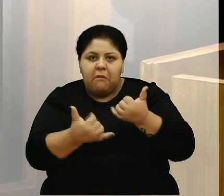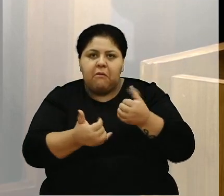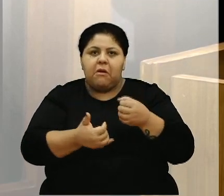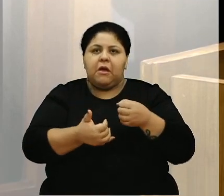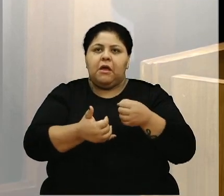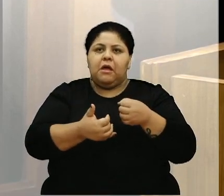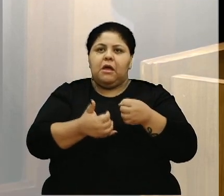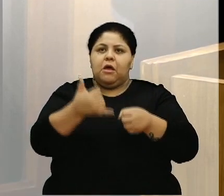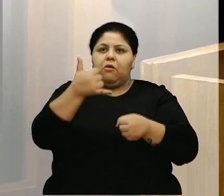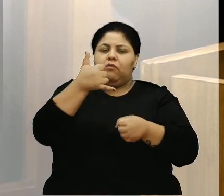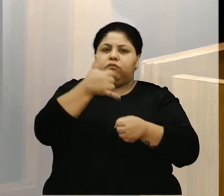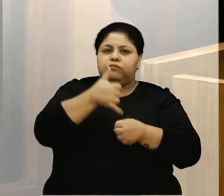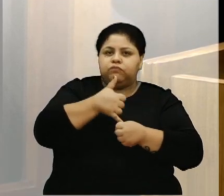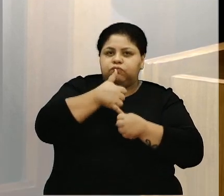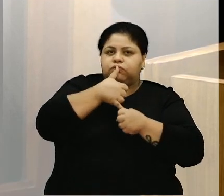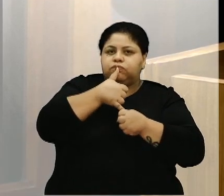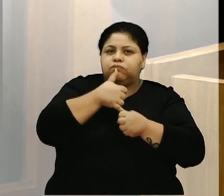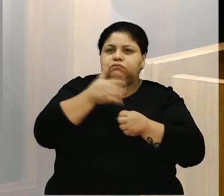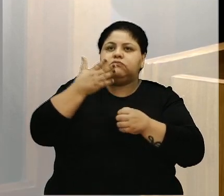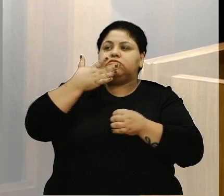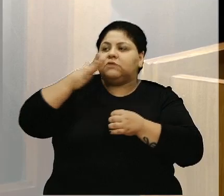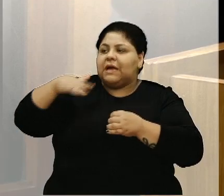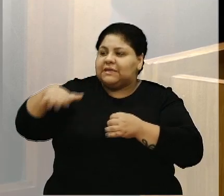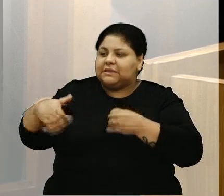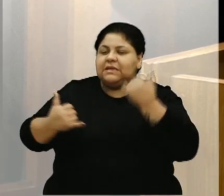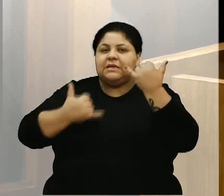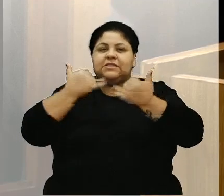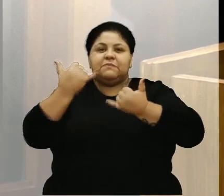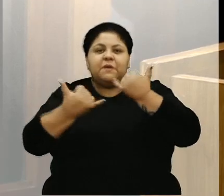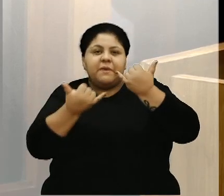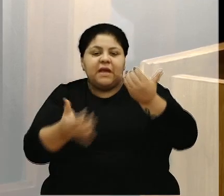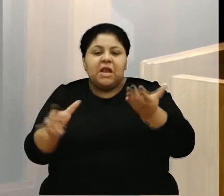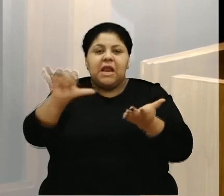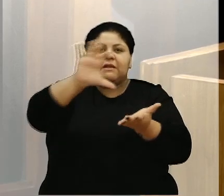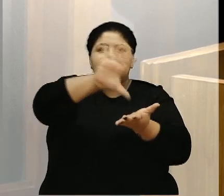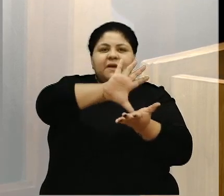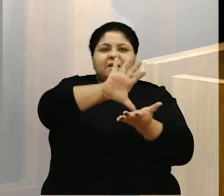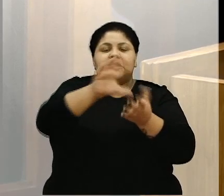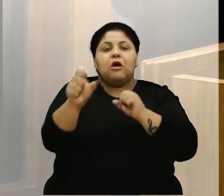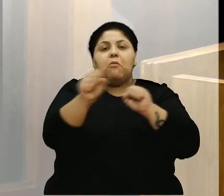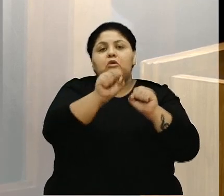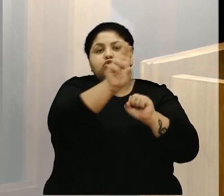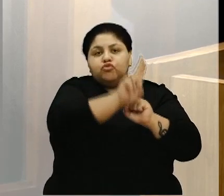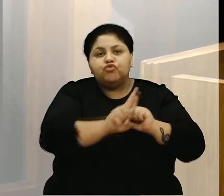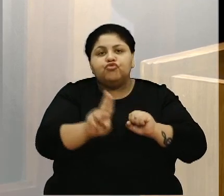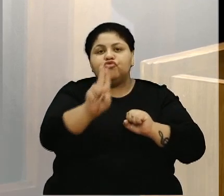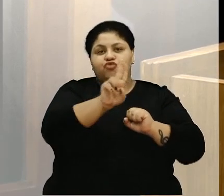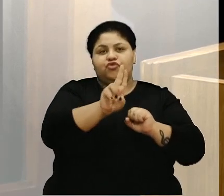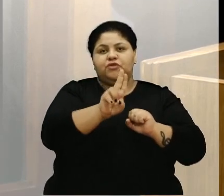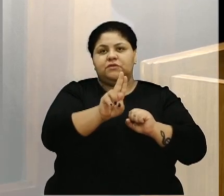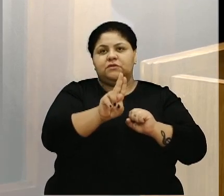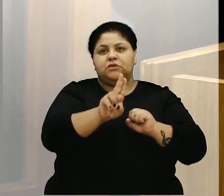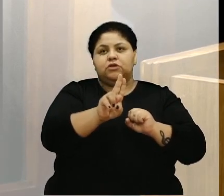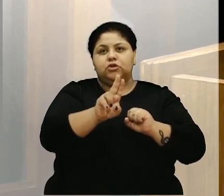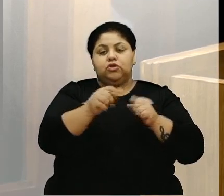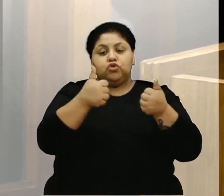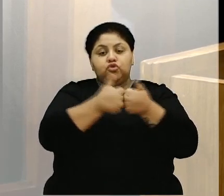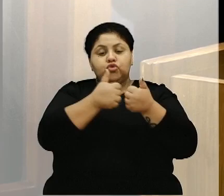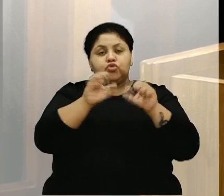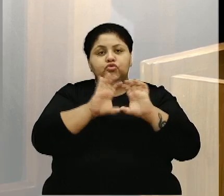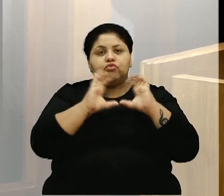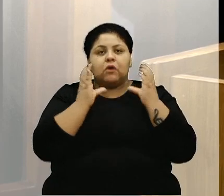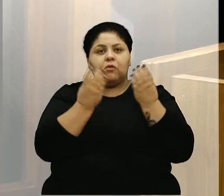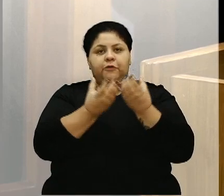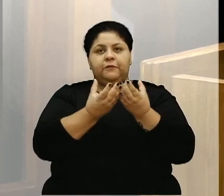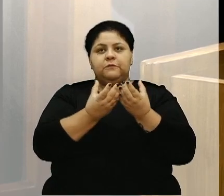chimarrão, precisamos trazer as crianças para essas praças, para que nós possamos ocupar essas praças com a comunidade.